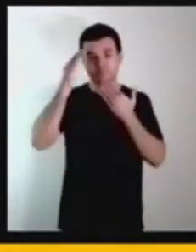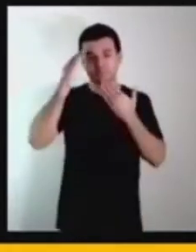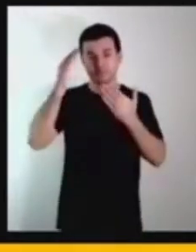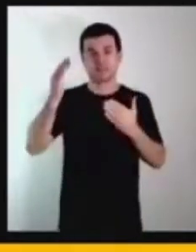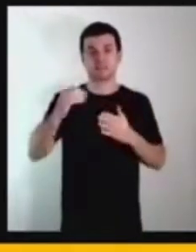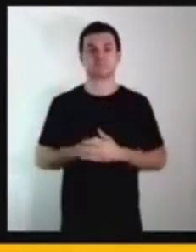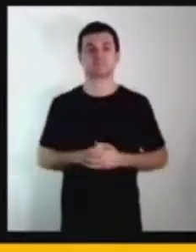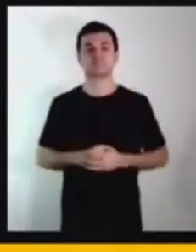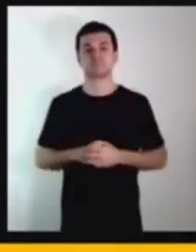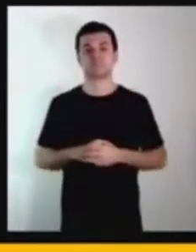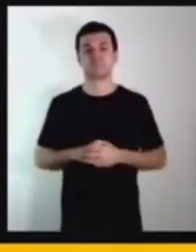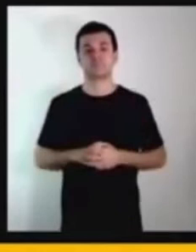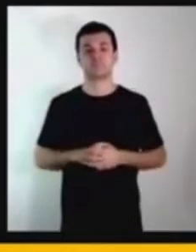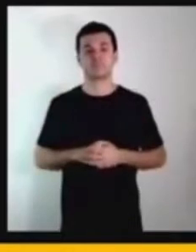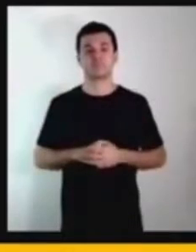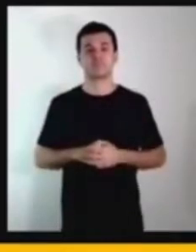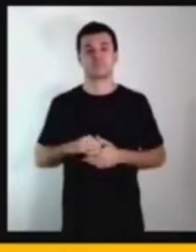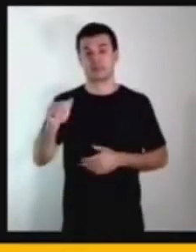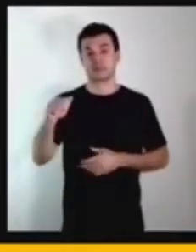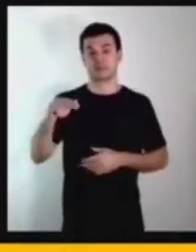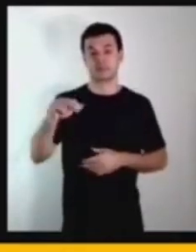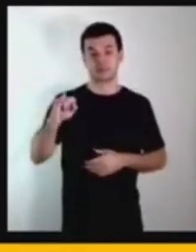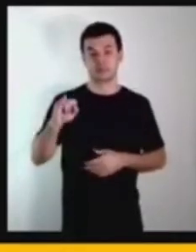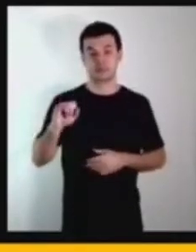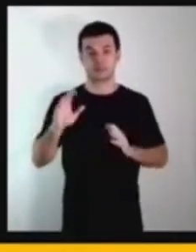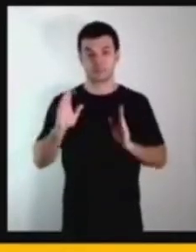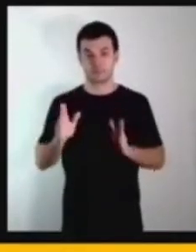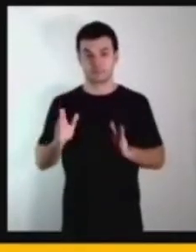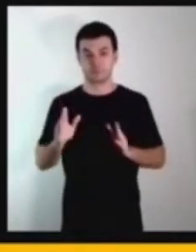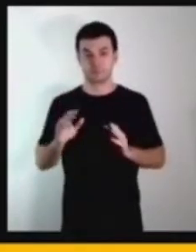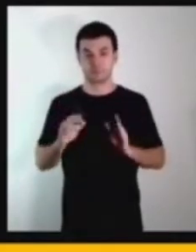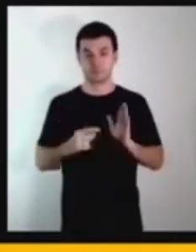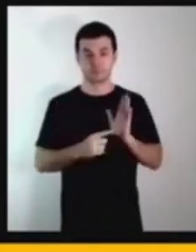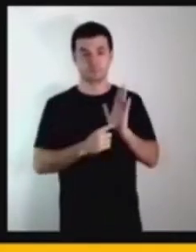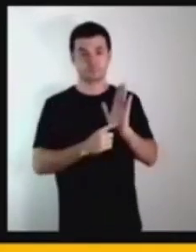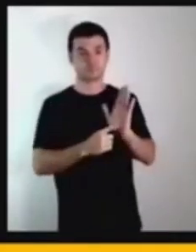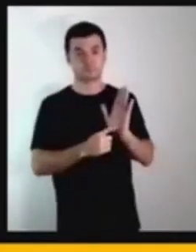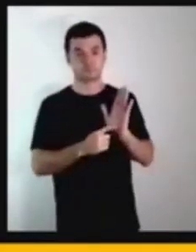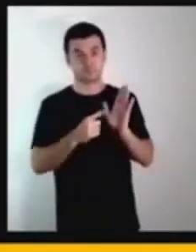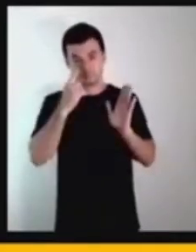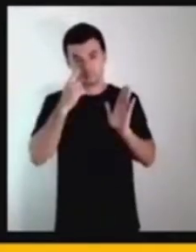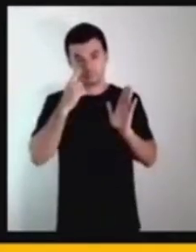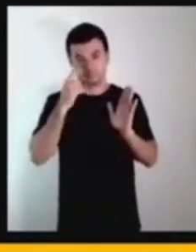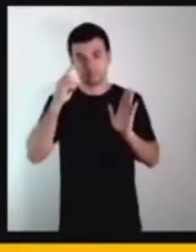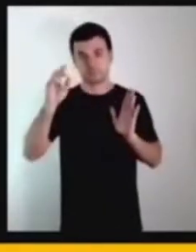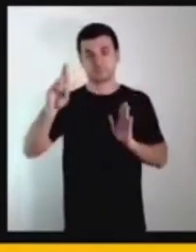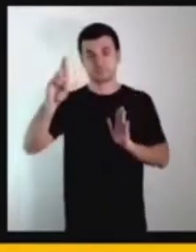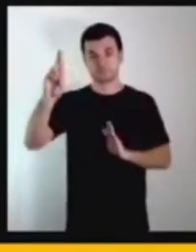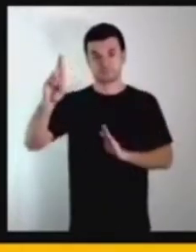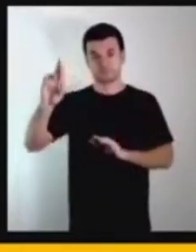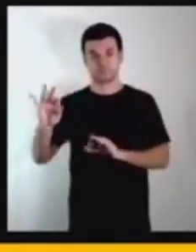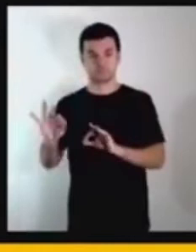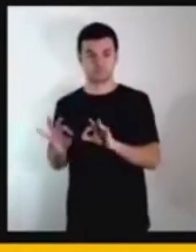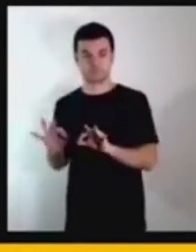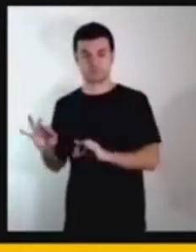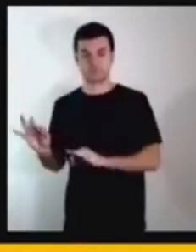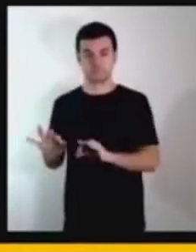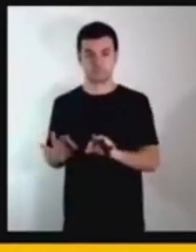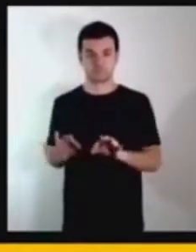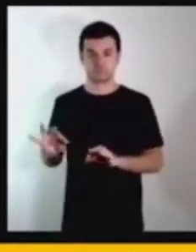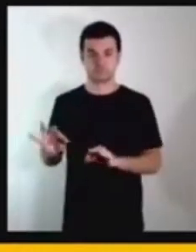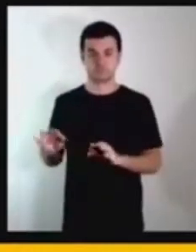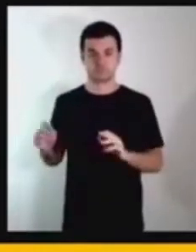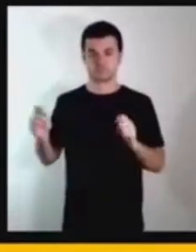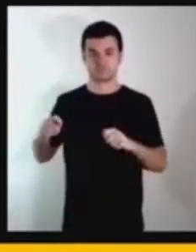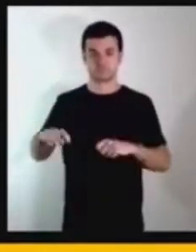Anne, tô com a sua apresentação aqui. Deixa eu só ver com a produção. Ô, produção, A gente consegue